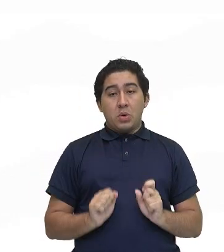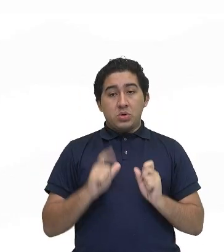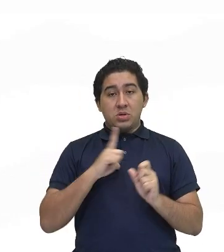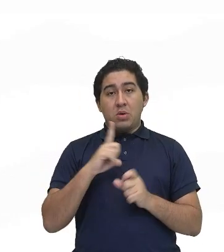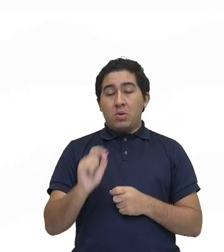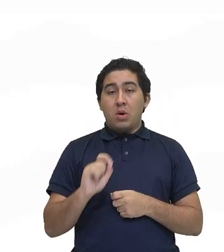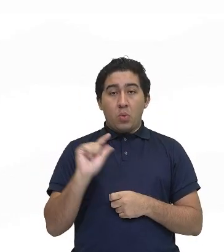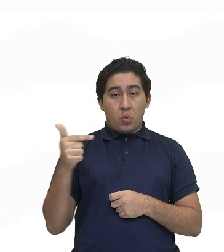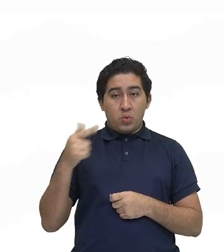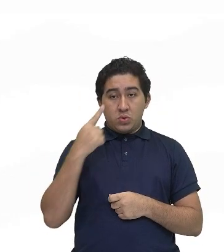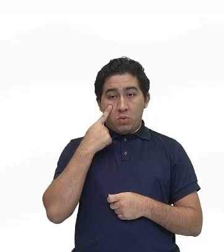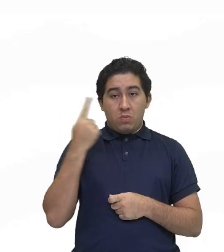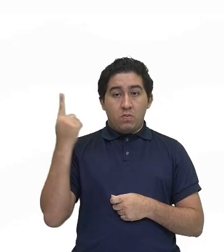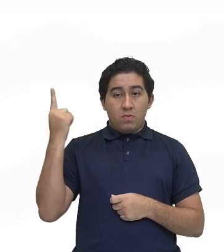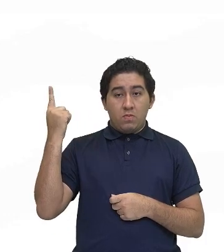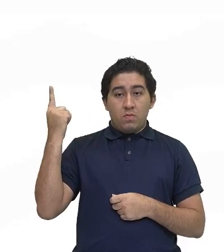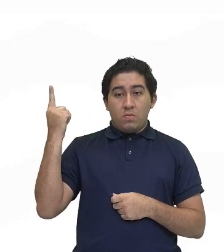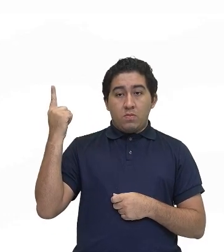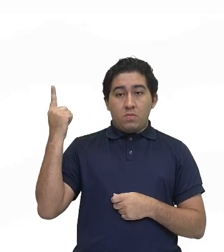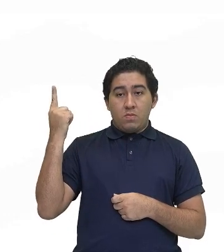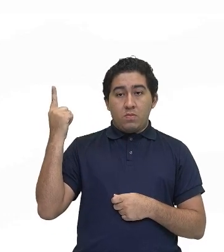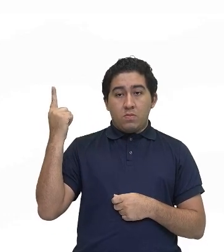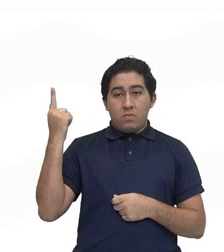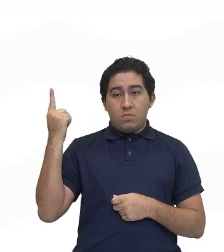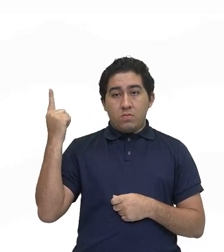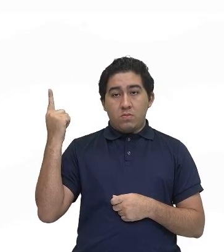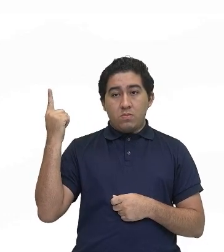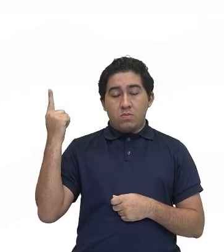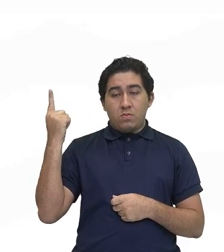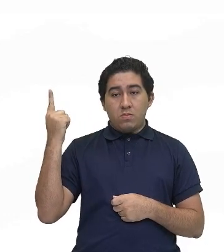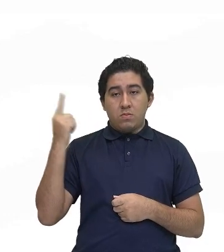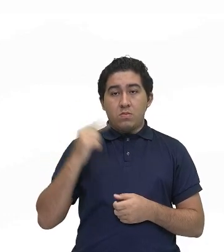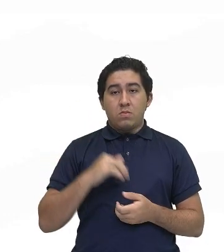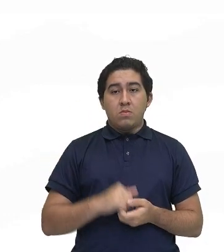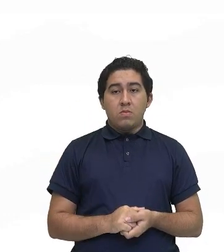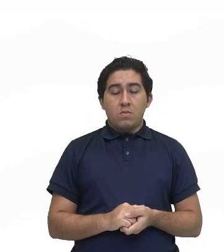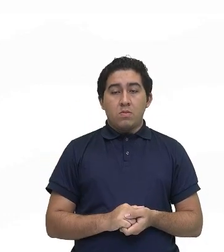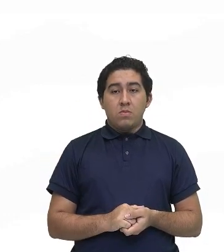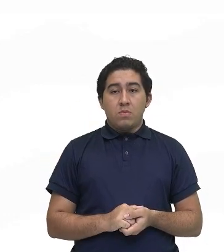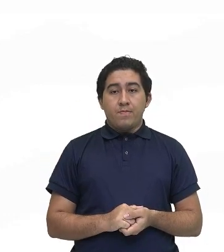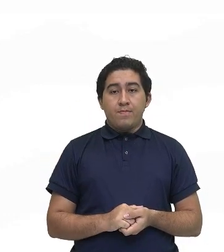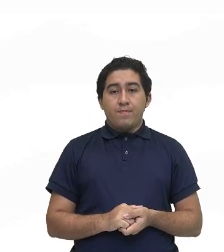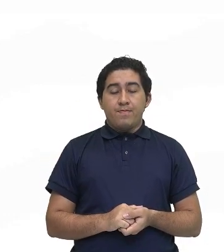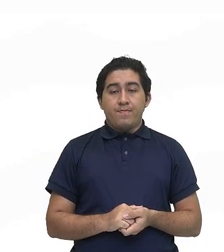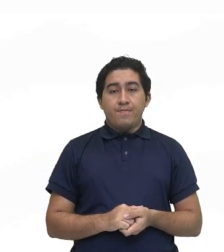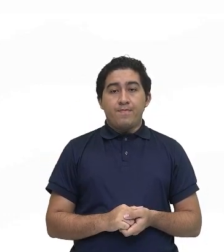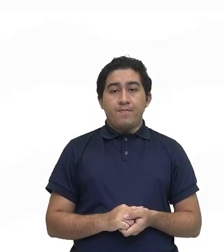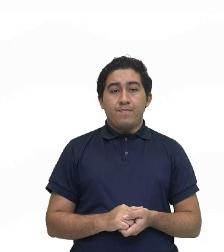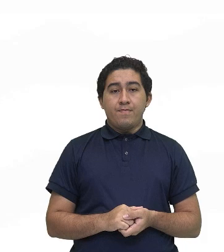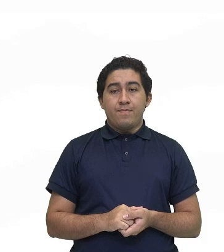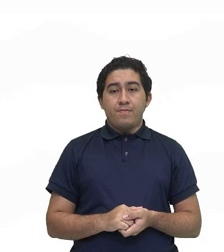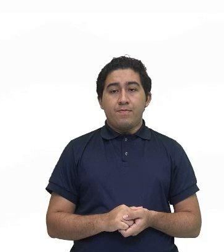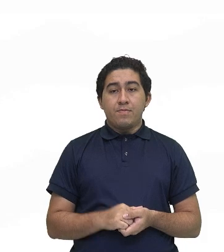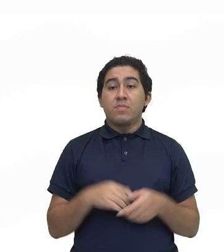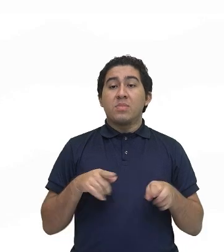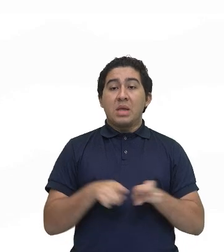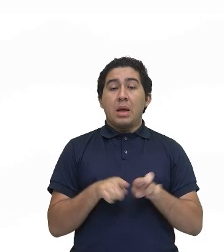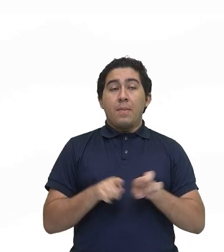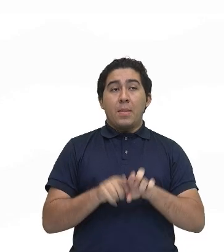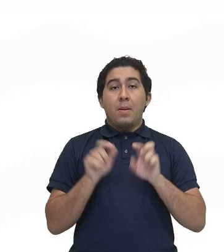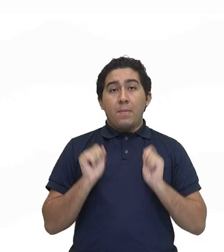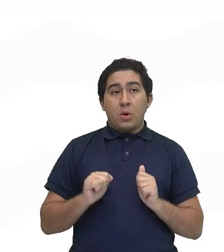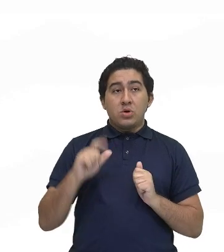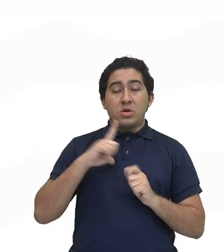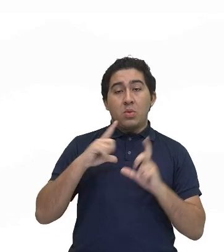supergigante vermelha, supernova e um buraco negro. E, se acontecer o perfeito, nós teremos aqui